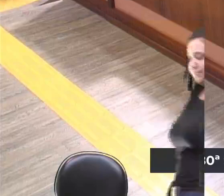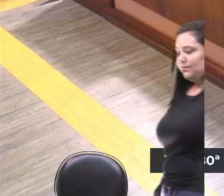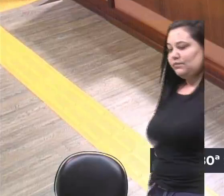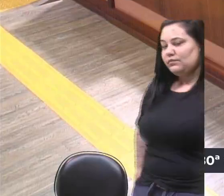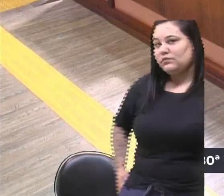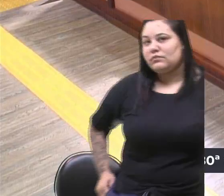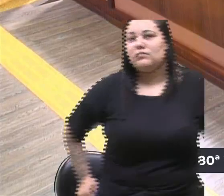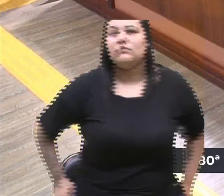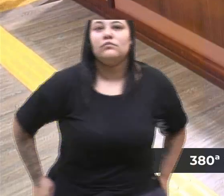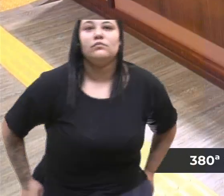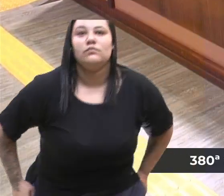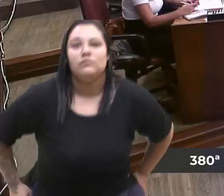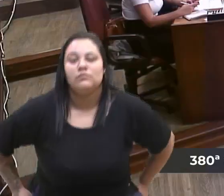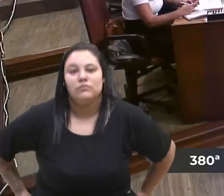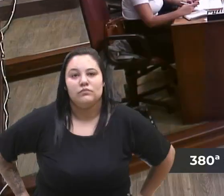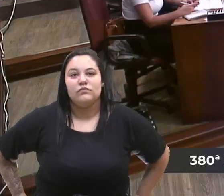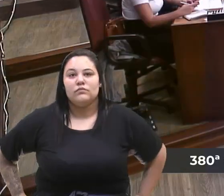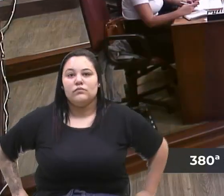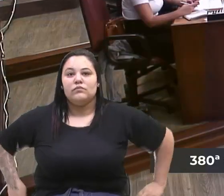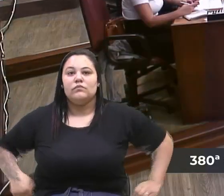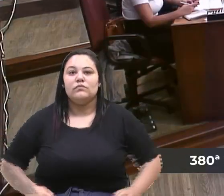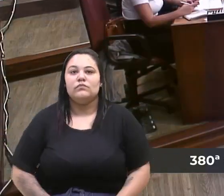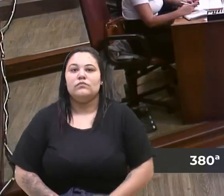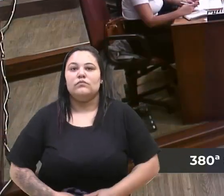Com a palavra.